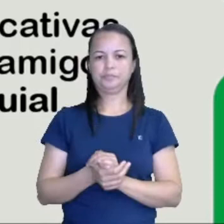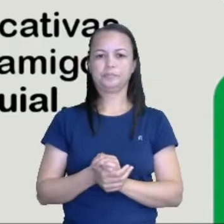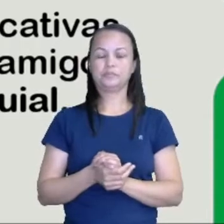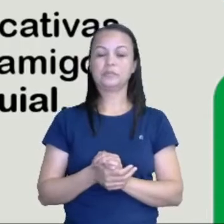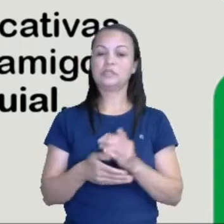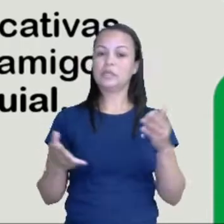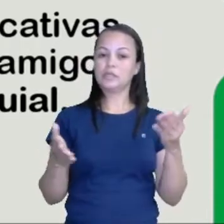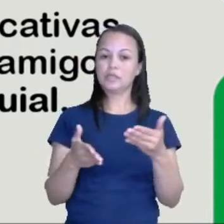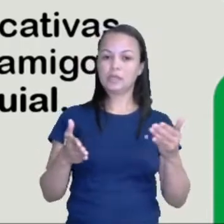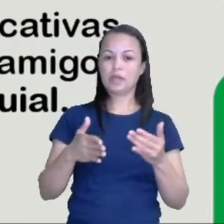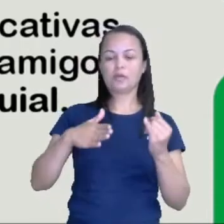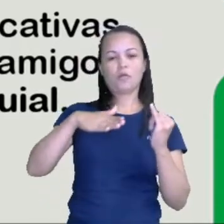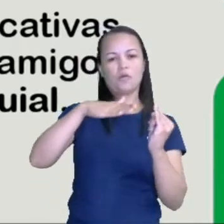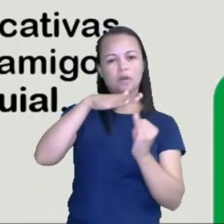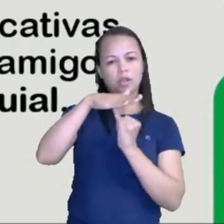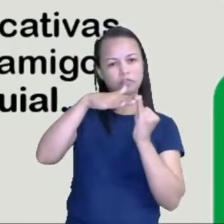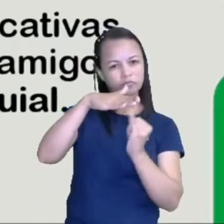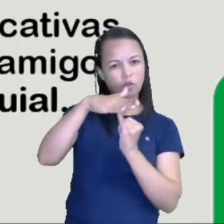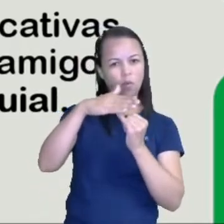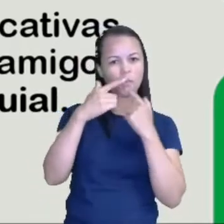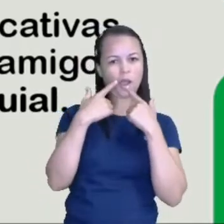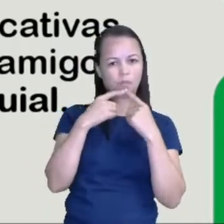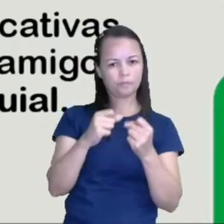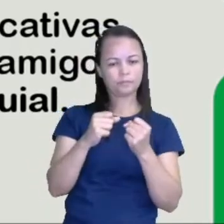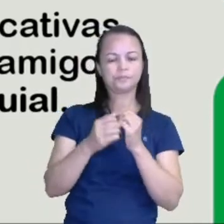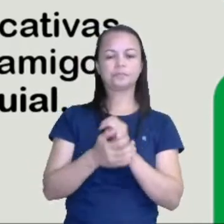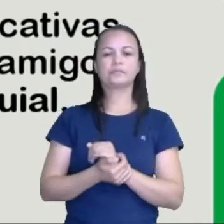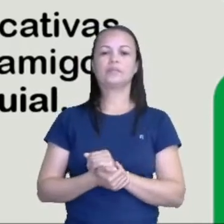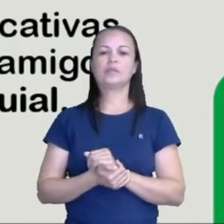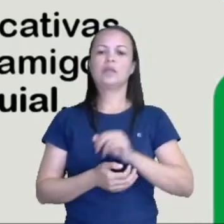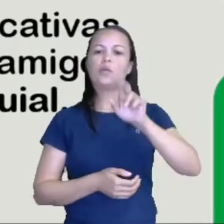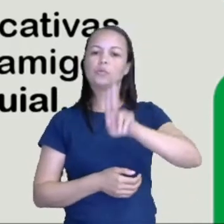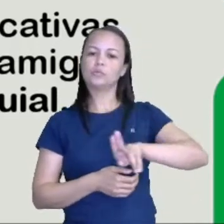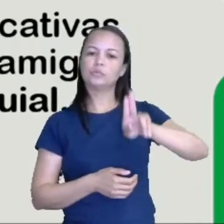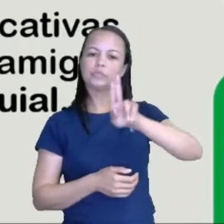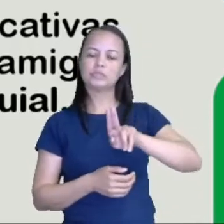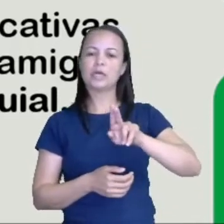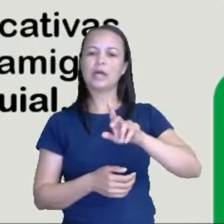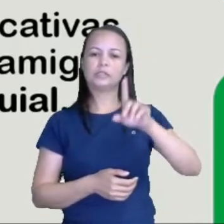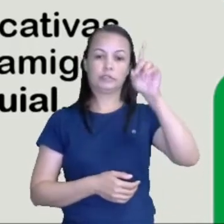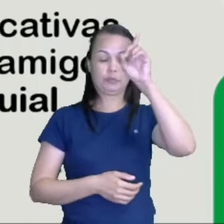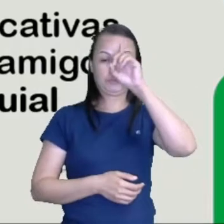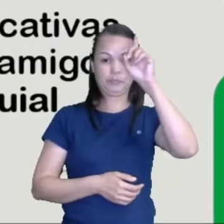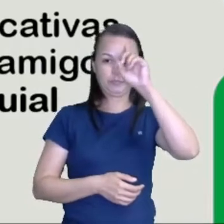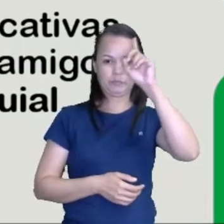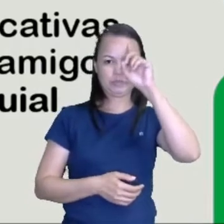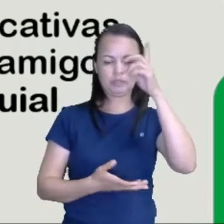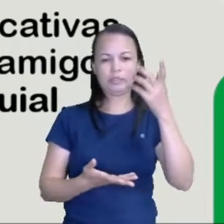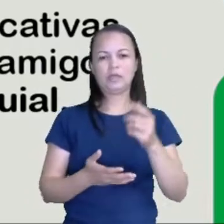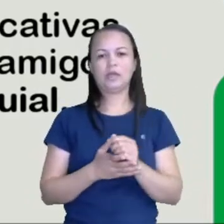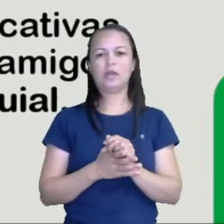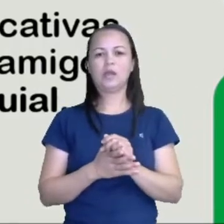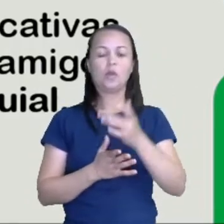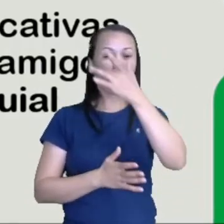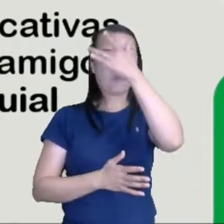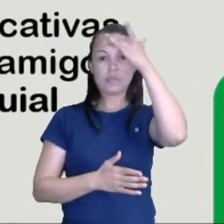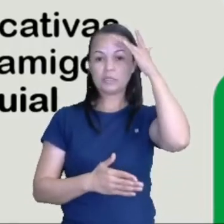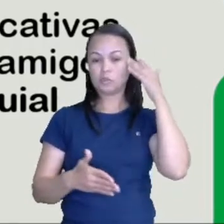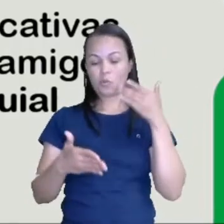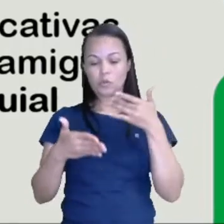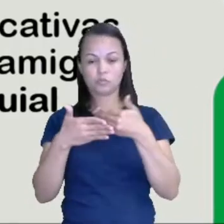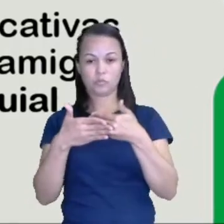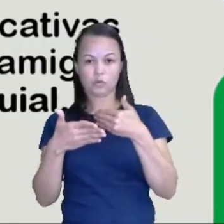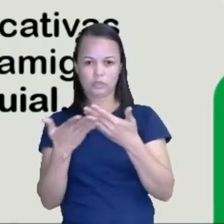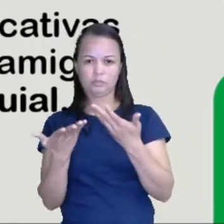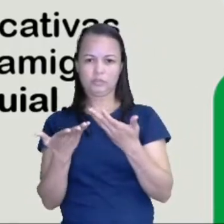agora vocês escrevam linguagem informal, usada no dia a dia com pessoas